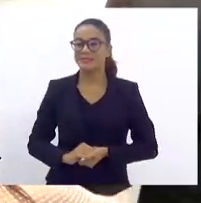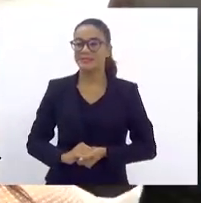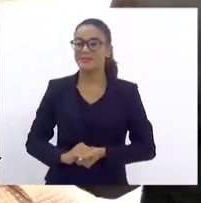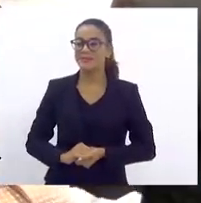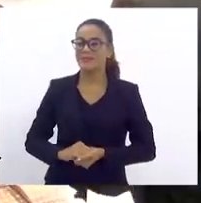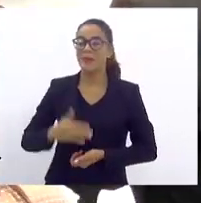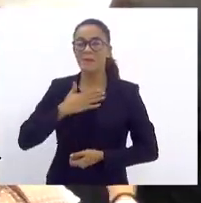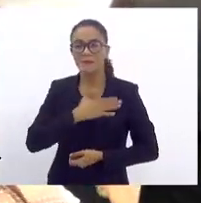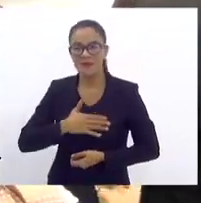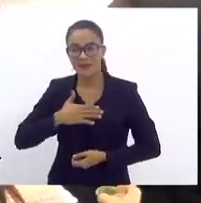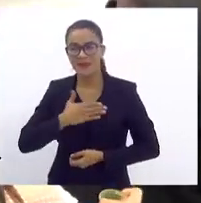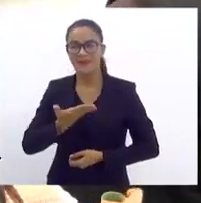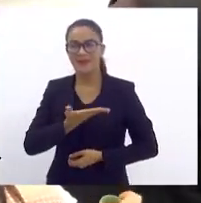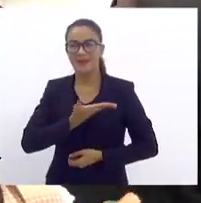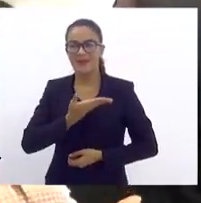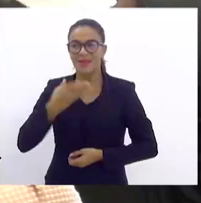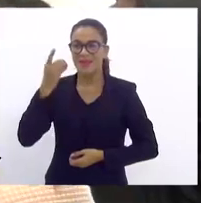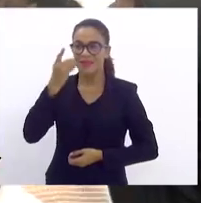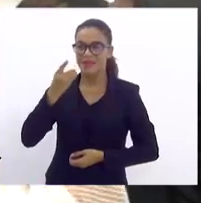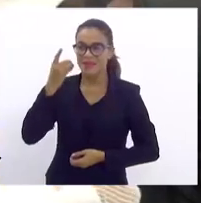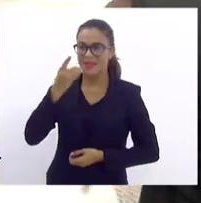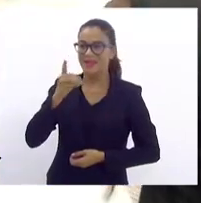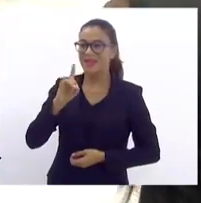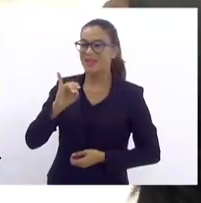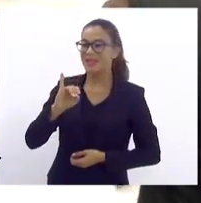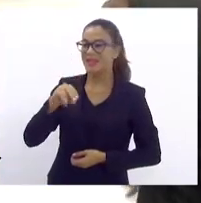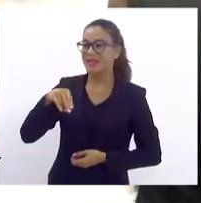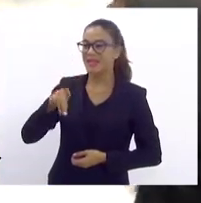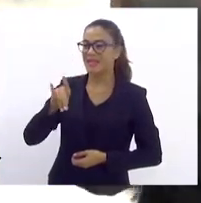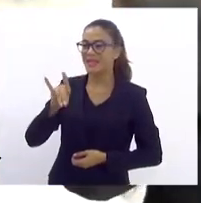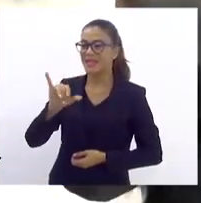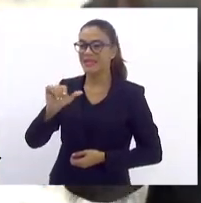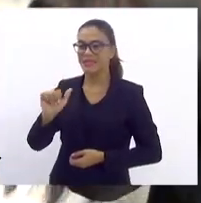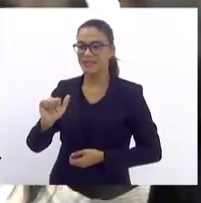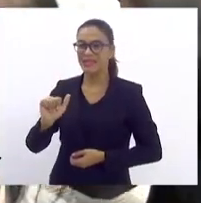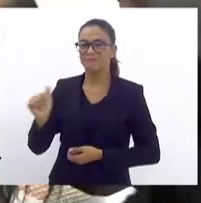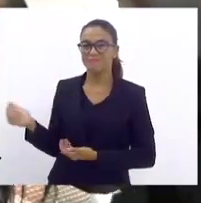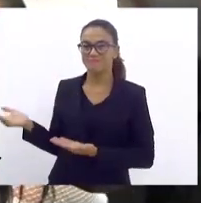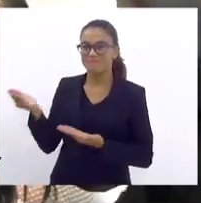minha querida Também amiga deputada índia metal por favor